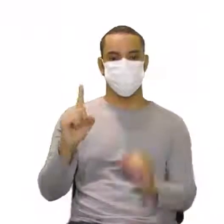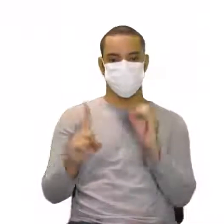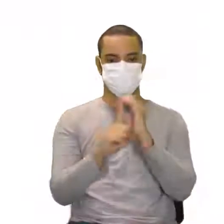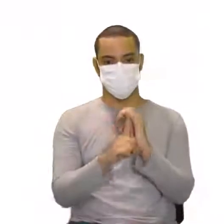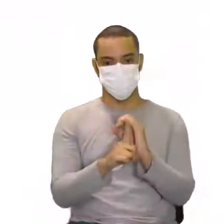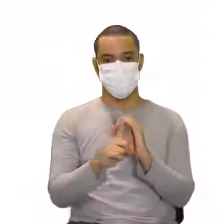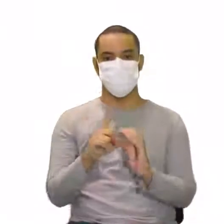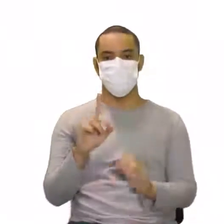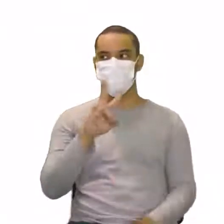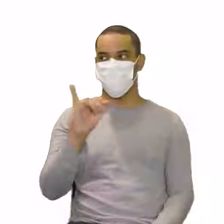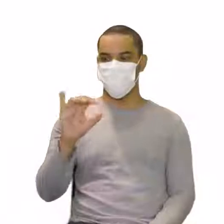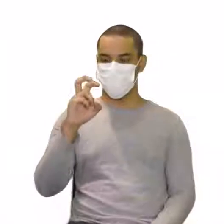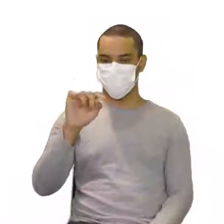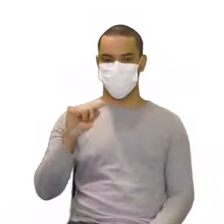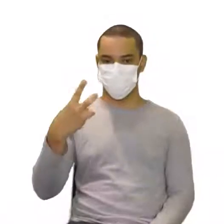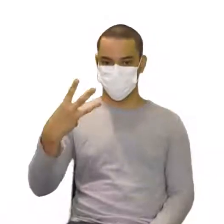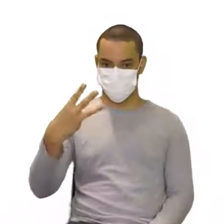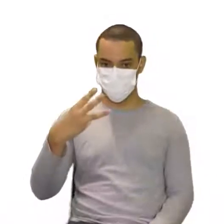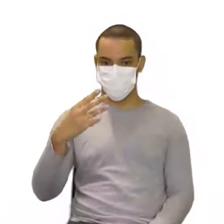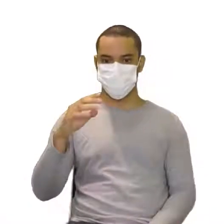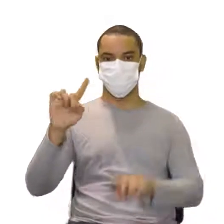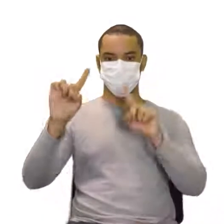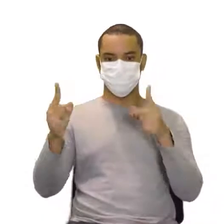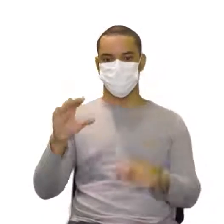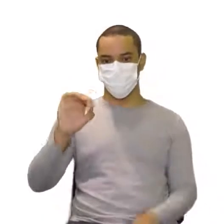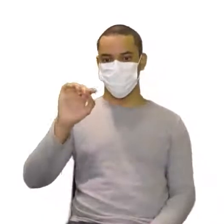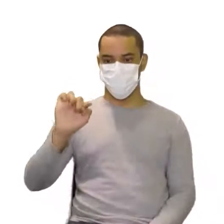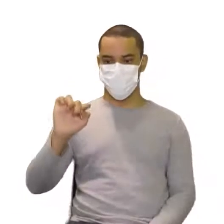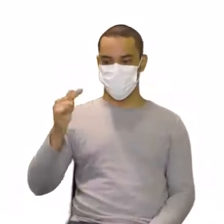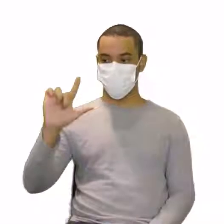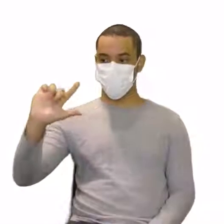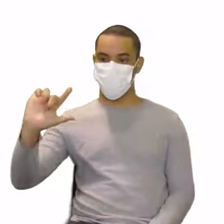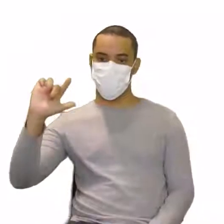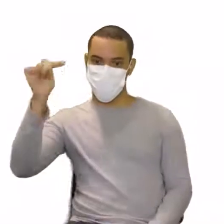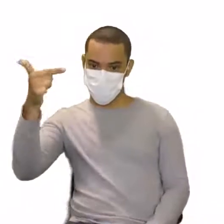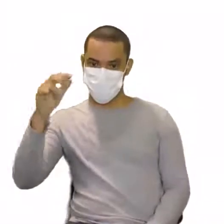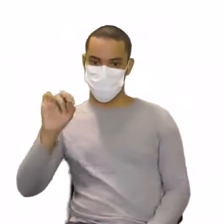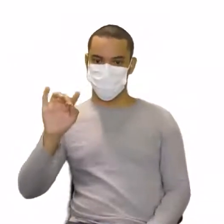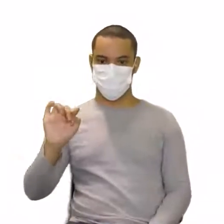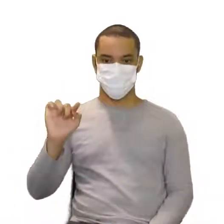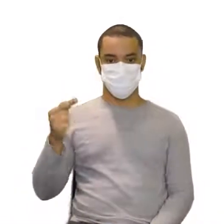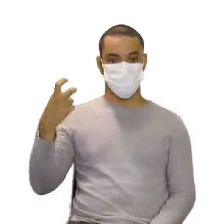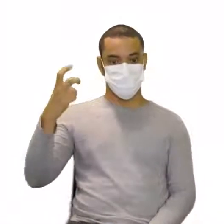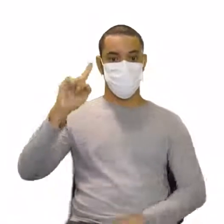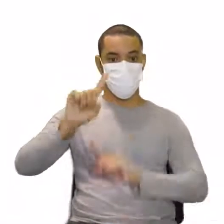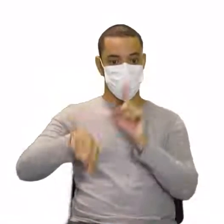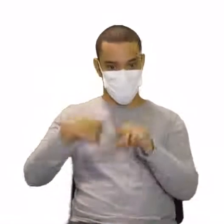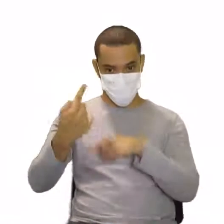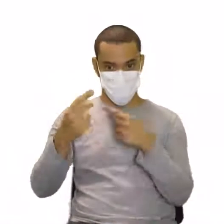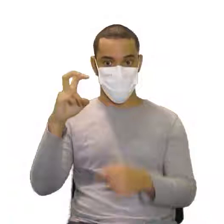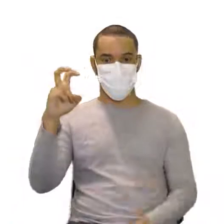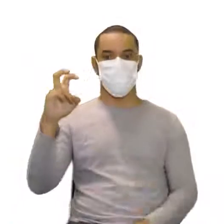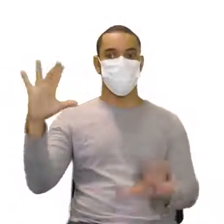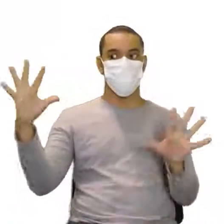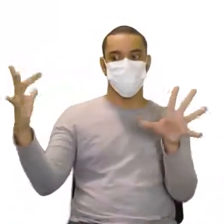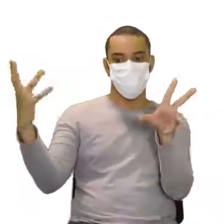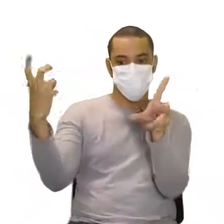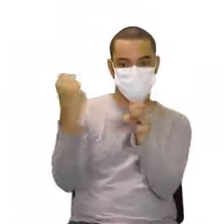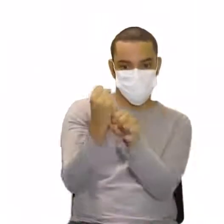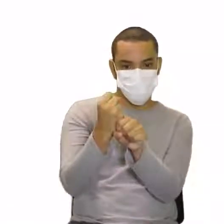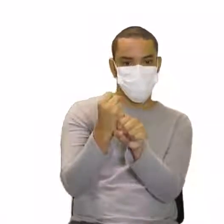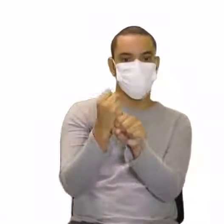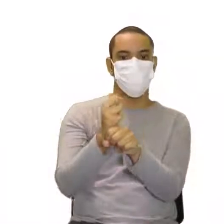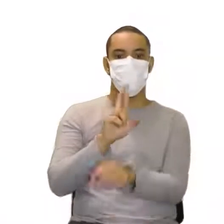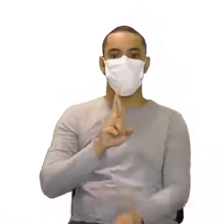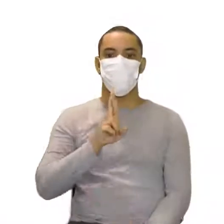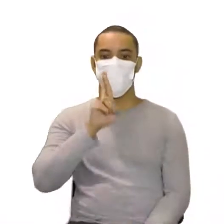0,2 eleva ao quadrado, multiplico 3 vezes 5, 15 e depois por meio. Todo esse resultado que der